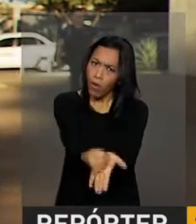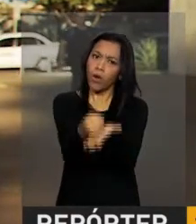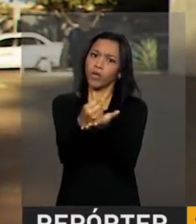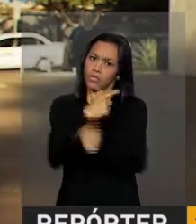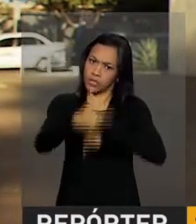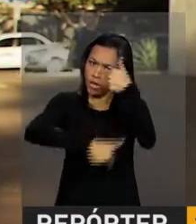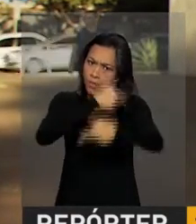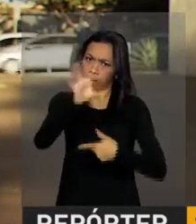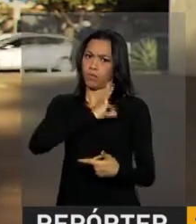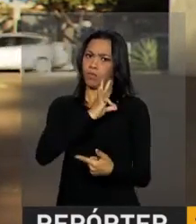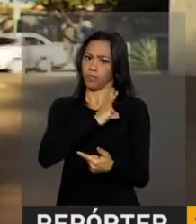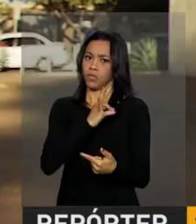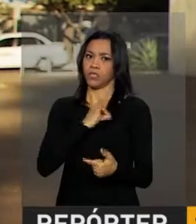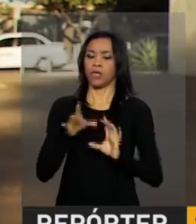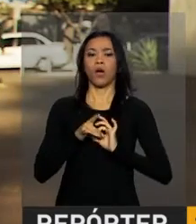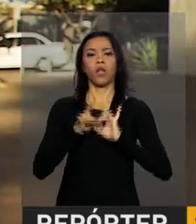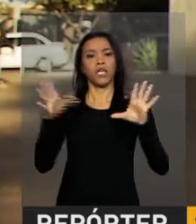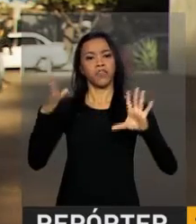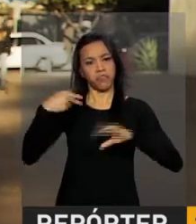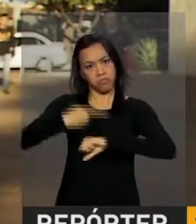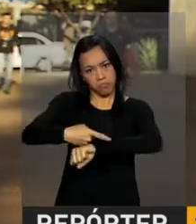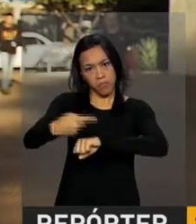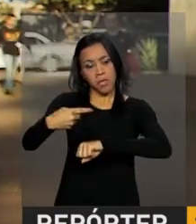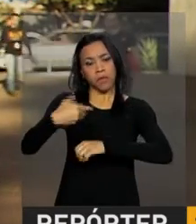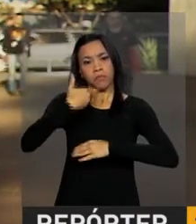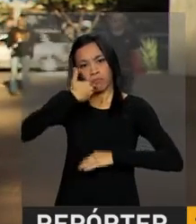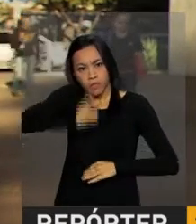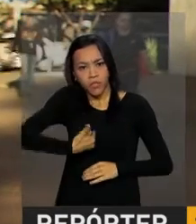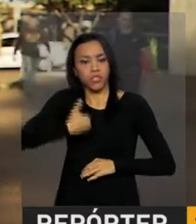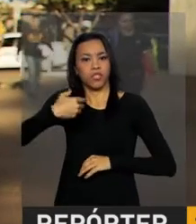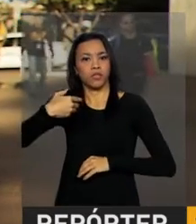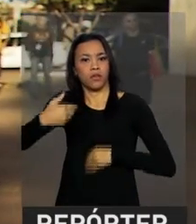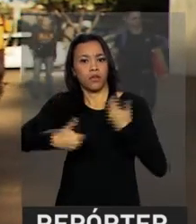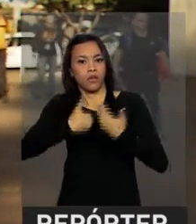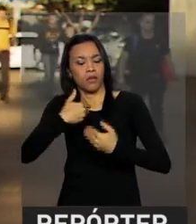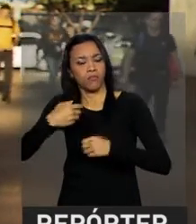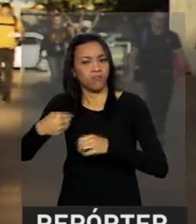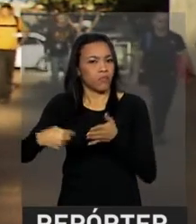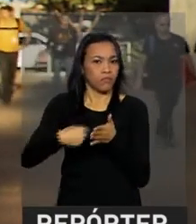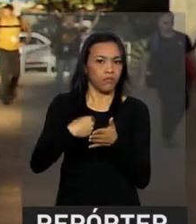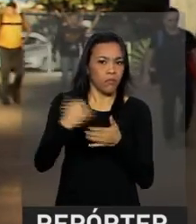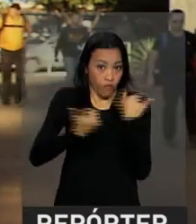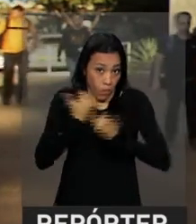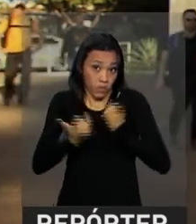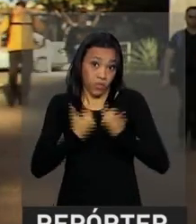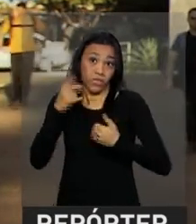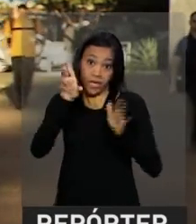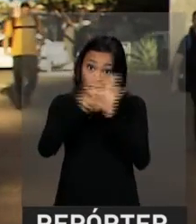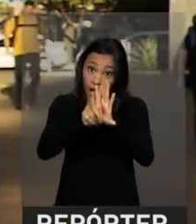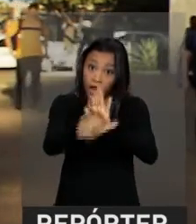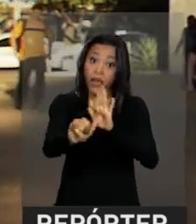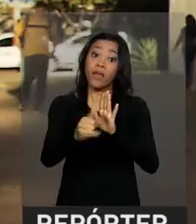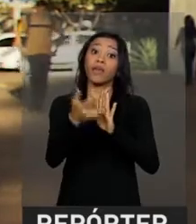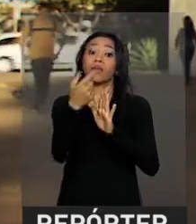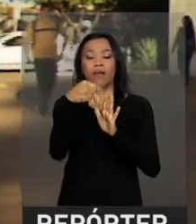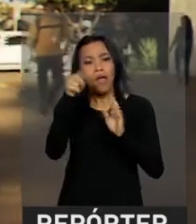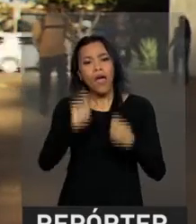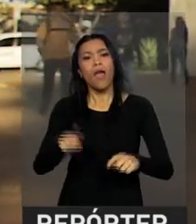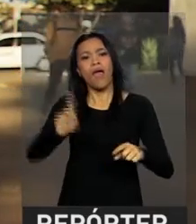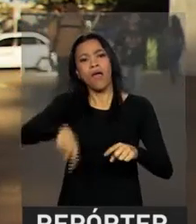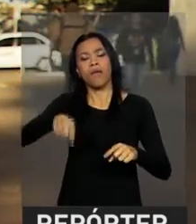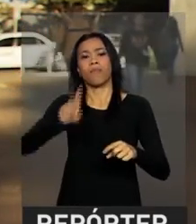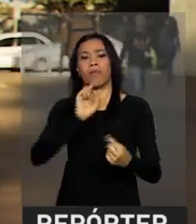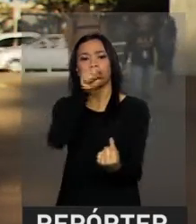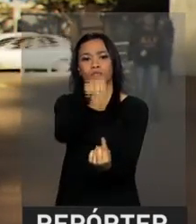se coloca à disposição para contribuir com todas as iniciativas no sentido de assegurar que a Lei Rouanet seja efetivamente utilizada